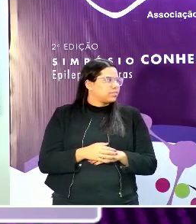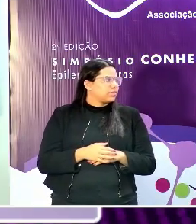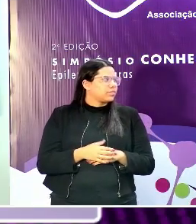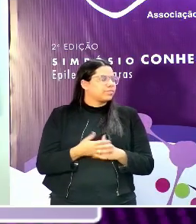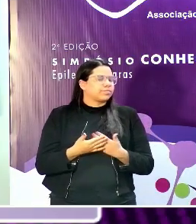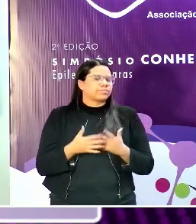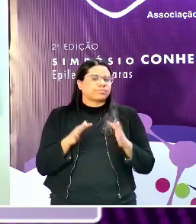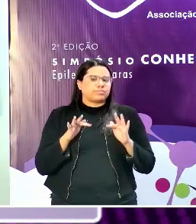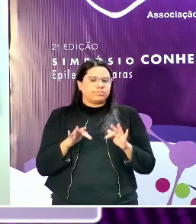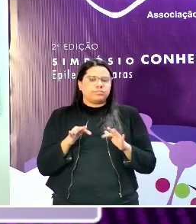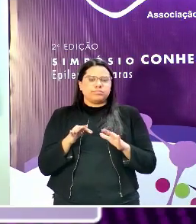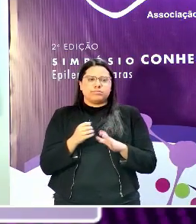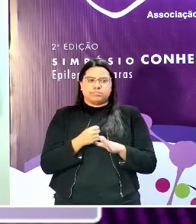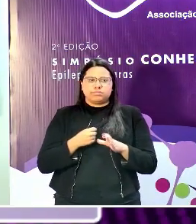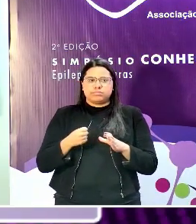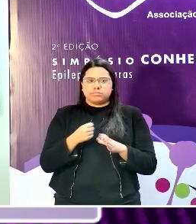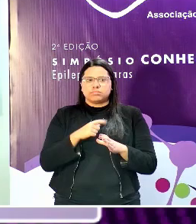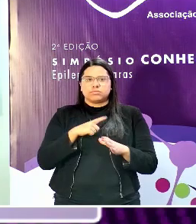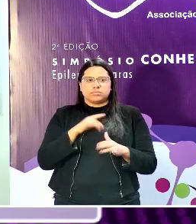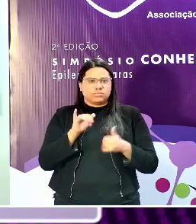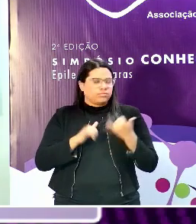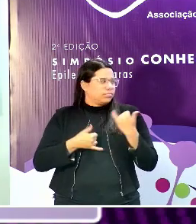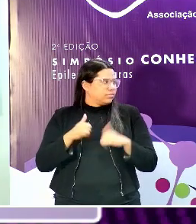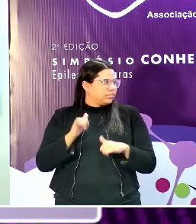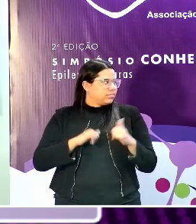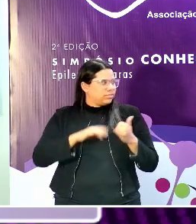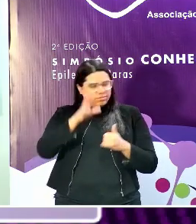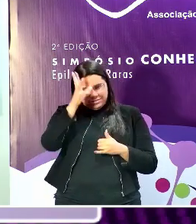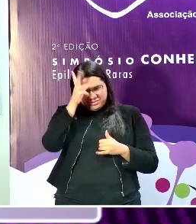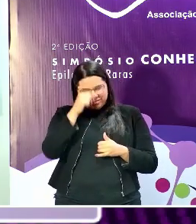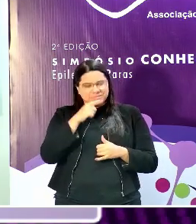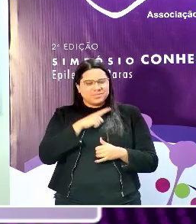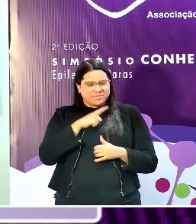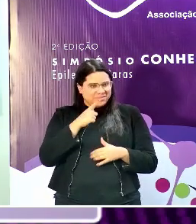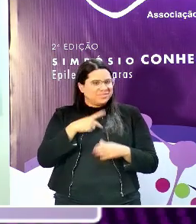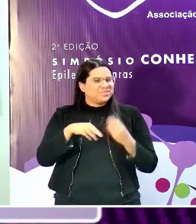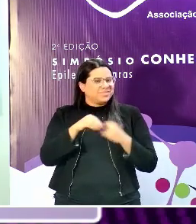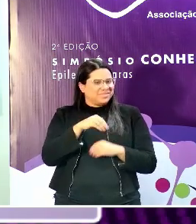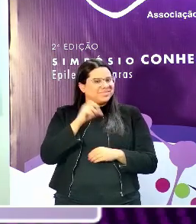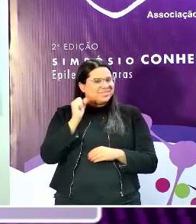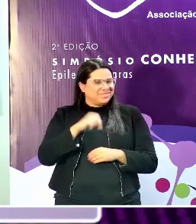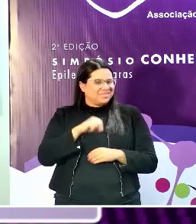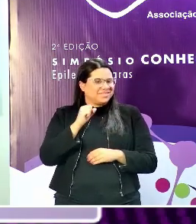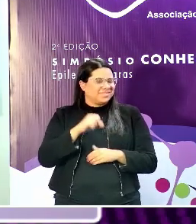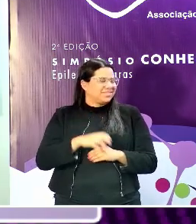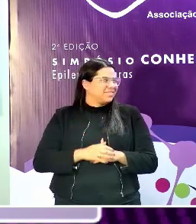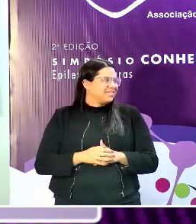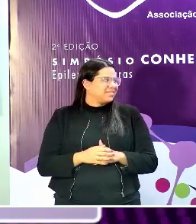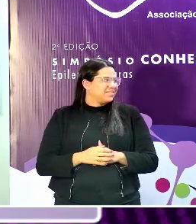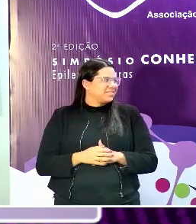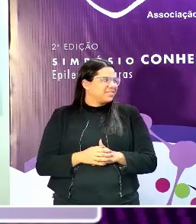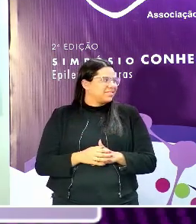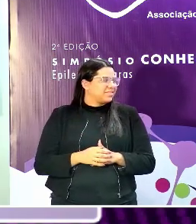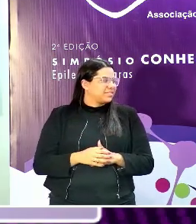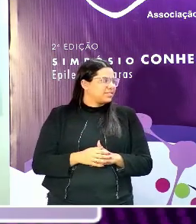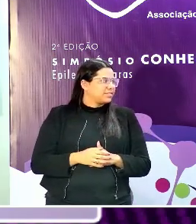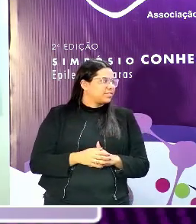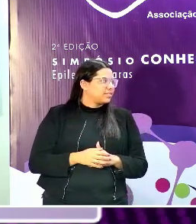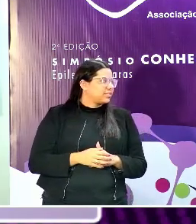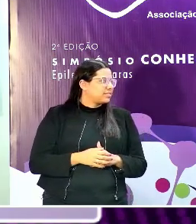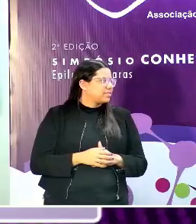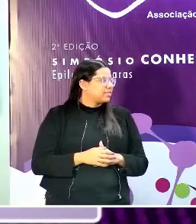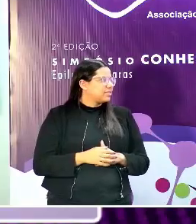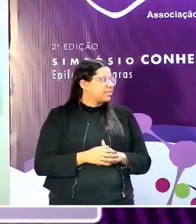nossa receitinha tem lá, azeite galo extra virgem, juro para vocês. E aí só que a gente